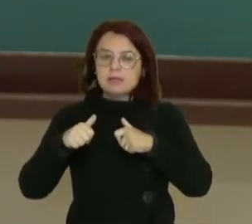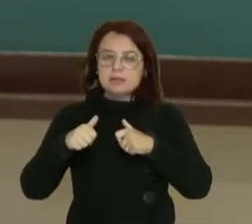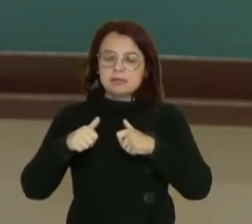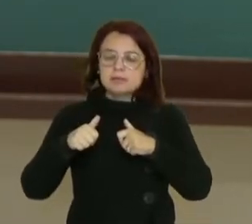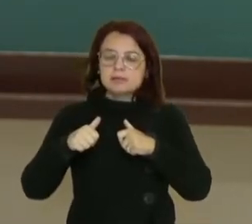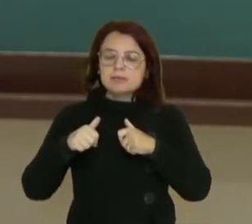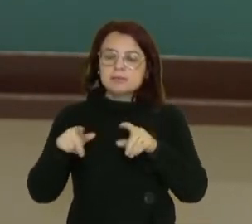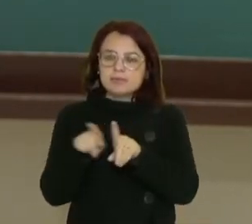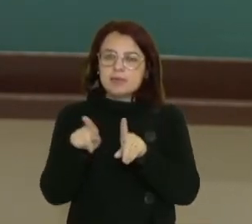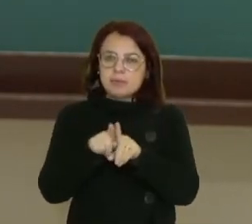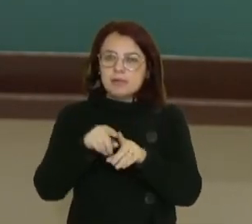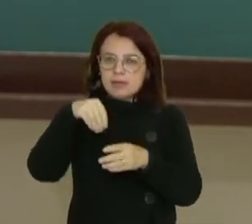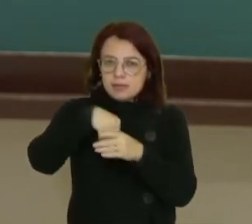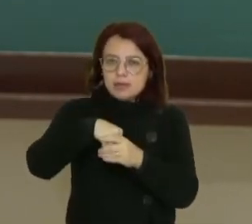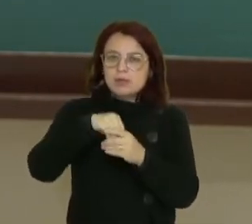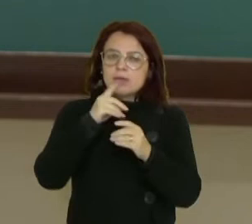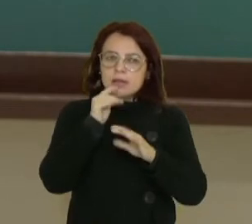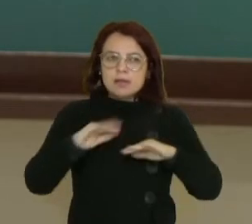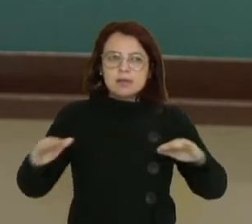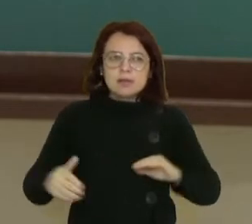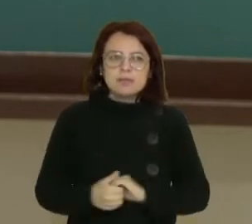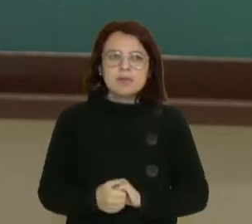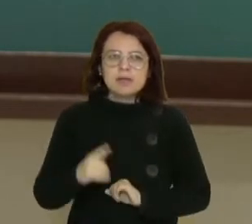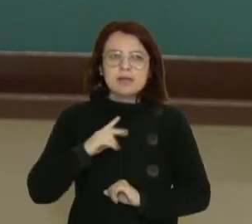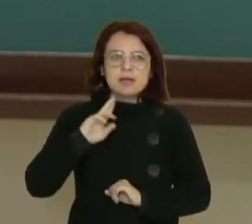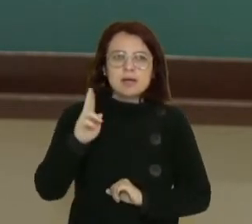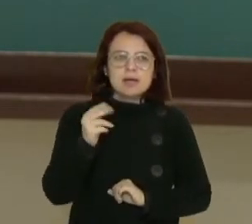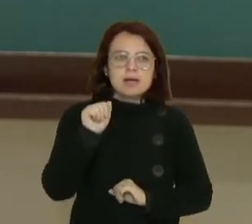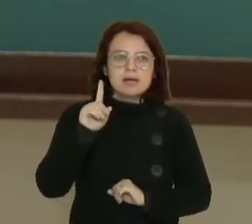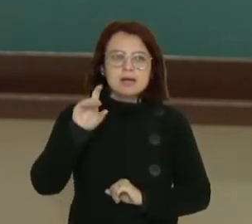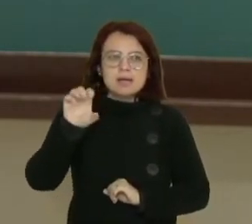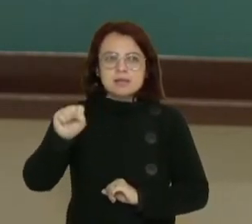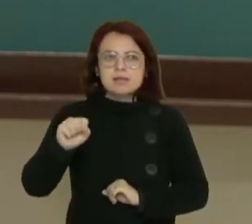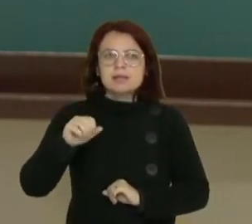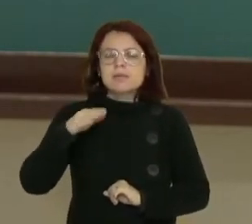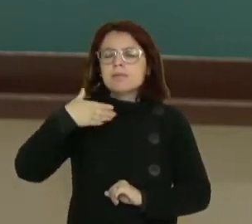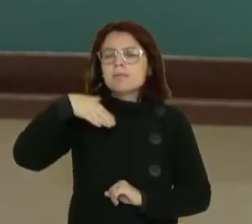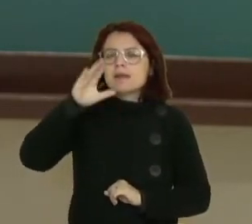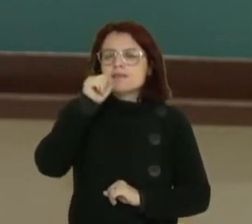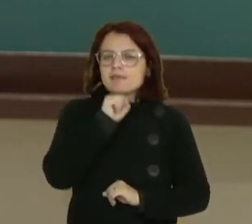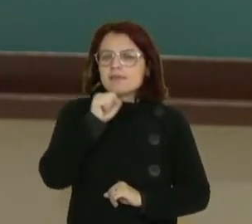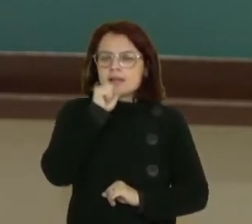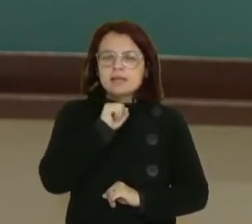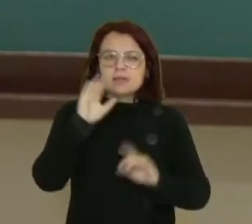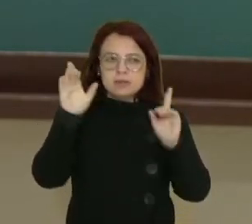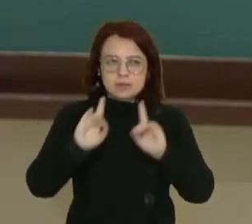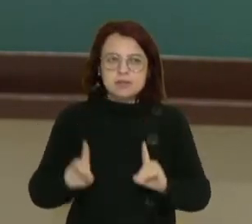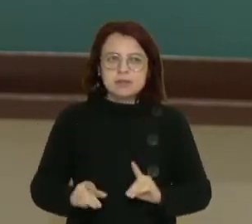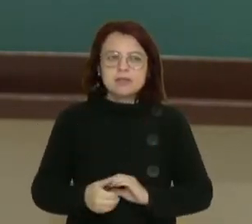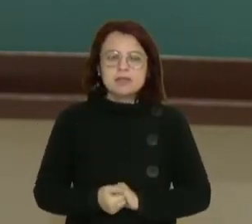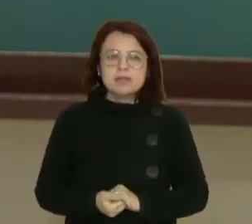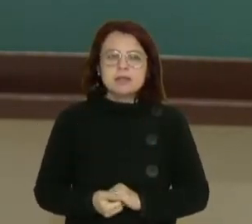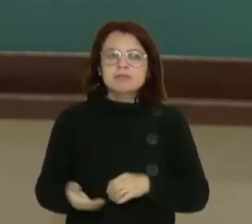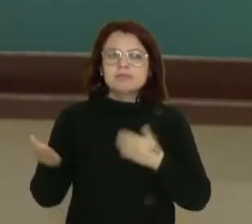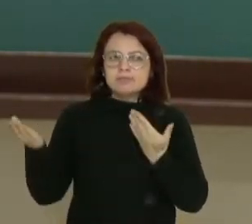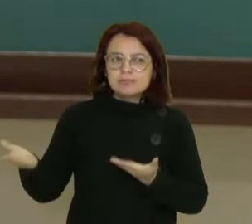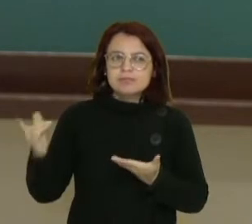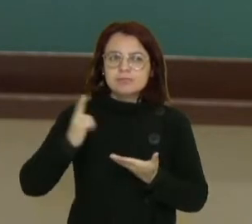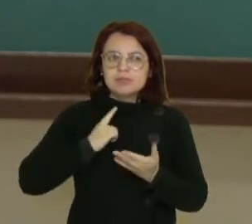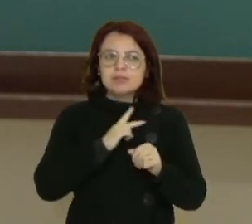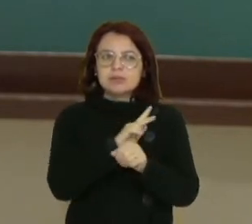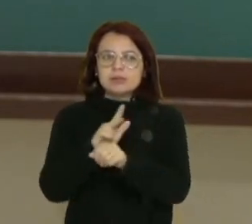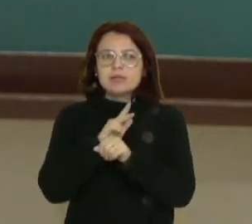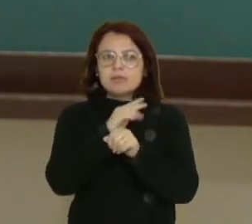do Poseidon. Hades era o deus mais velho da Grécia, dos olimpianos, e ele cuidava